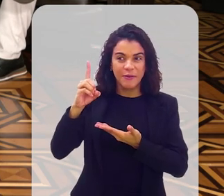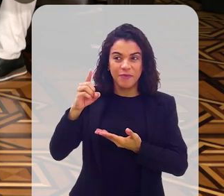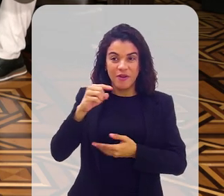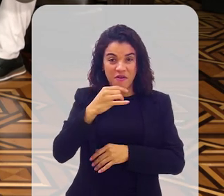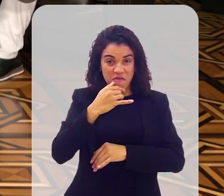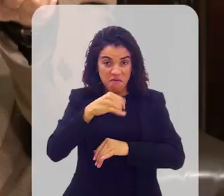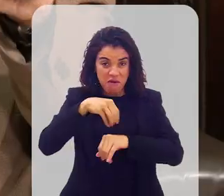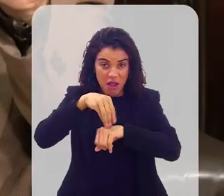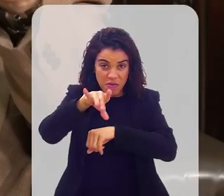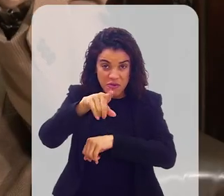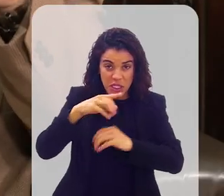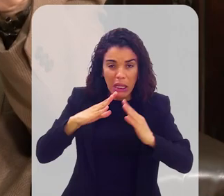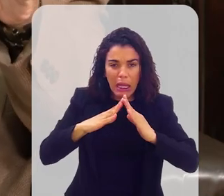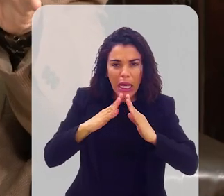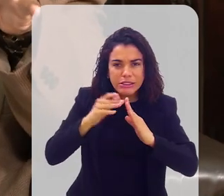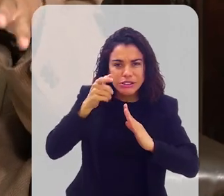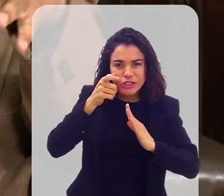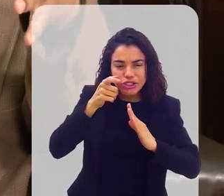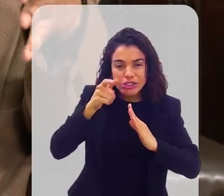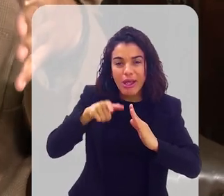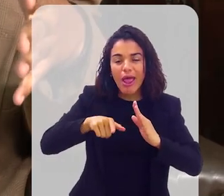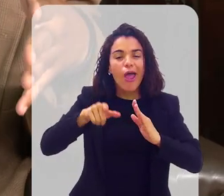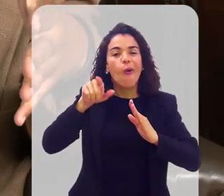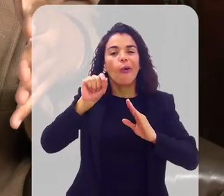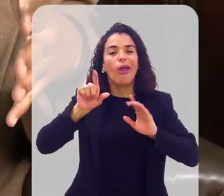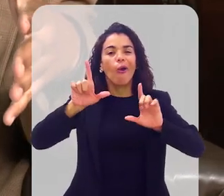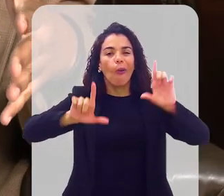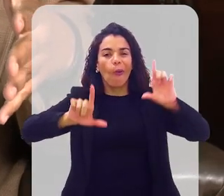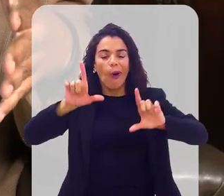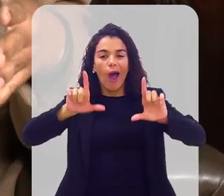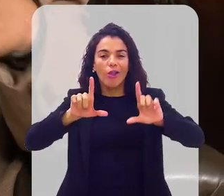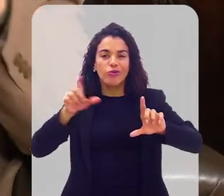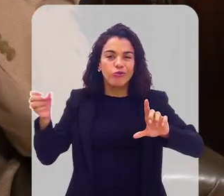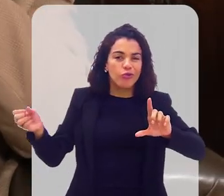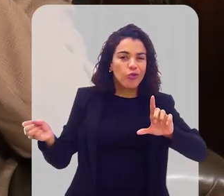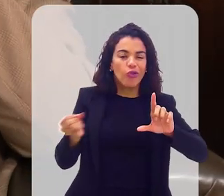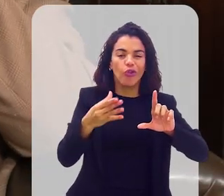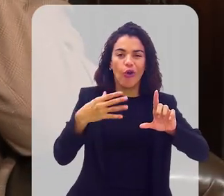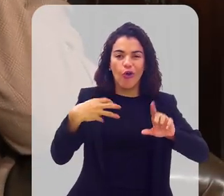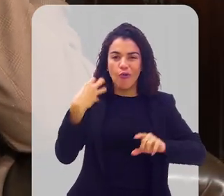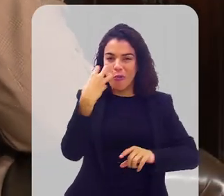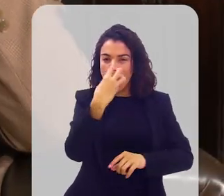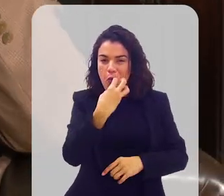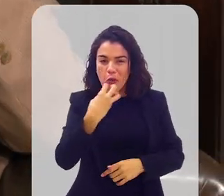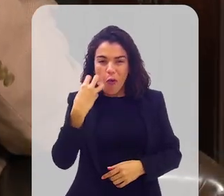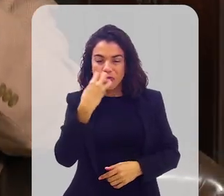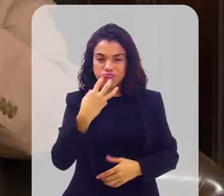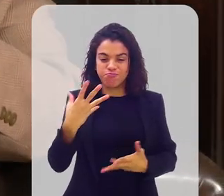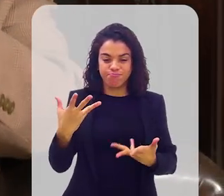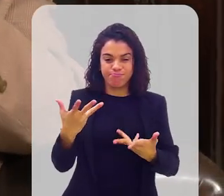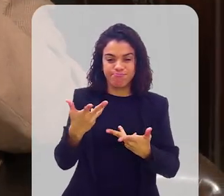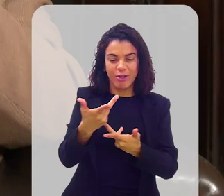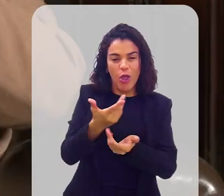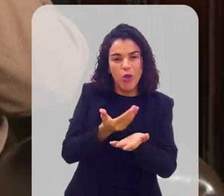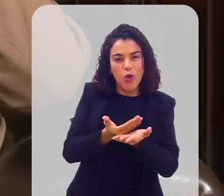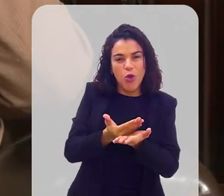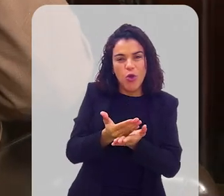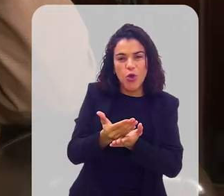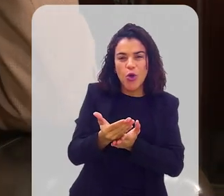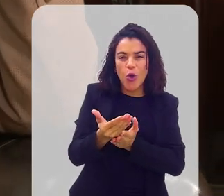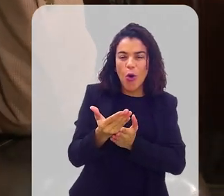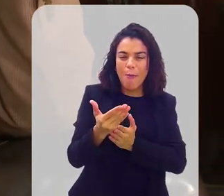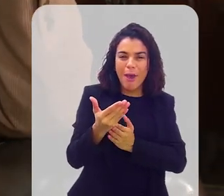Deixa eu falar para você que está em casa, vem cá. Para você que está em casa, esse é o quadro Revelação. Todas aquelas pessoas que cantam muito, que